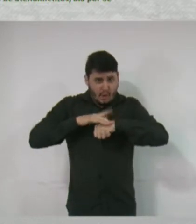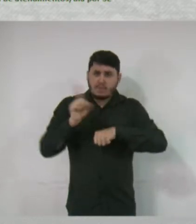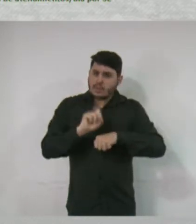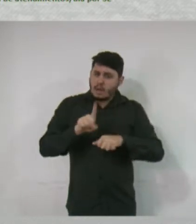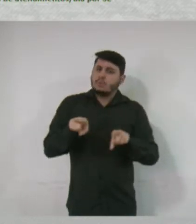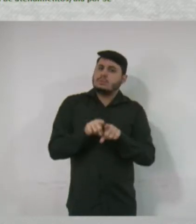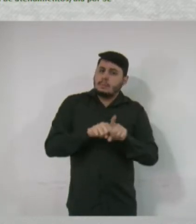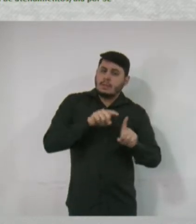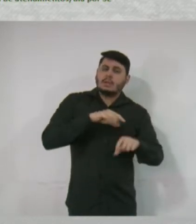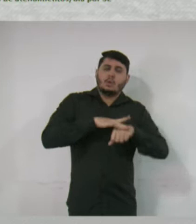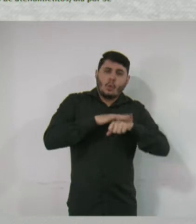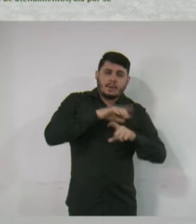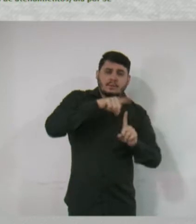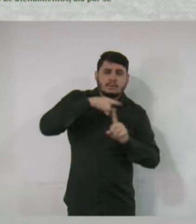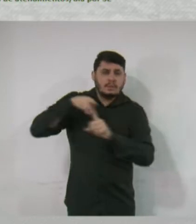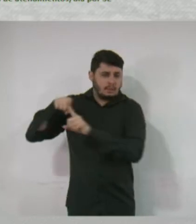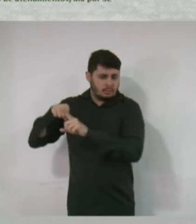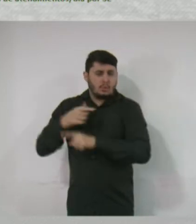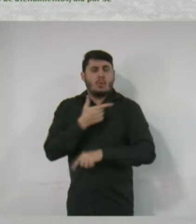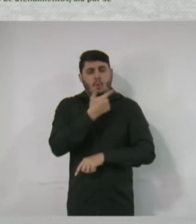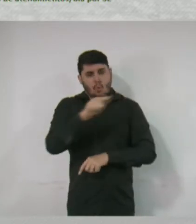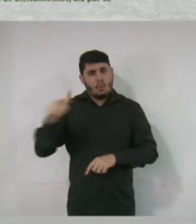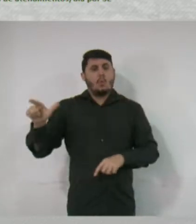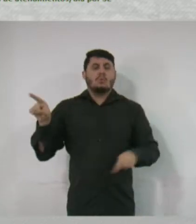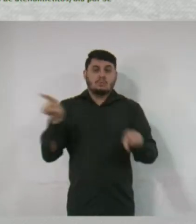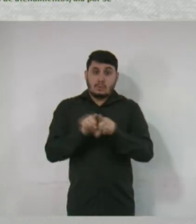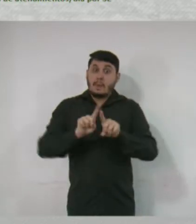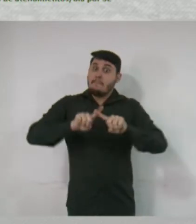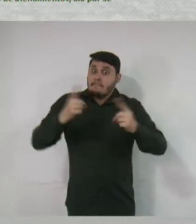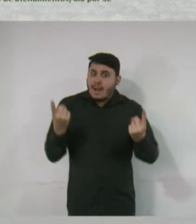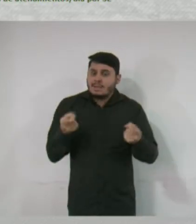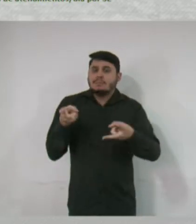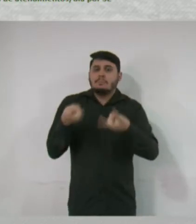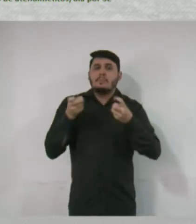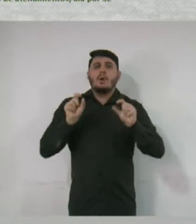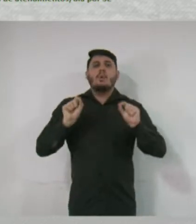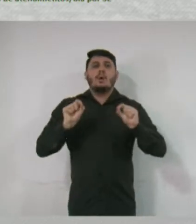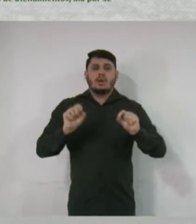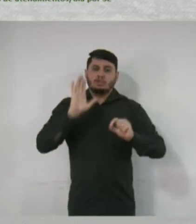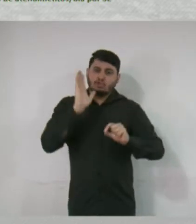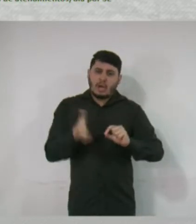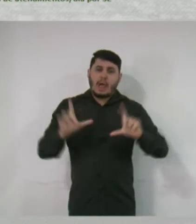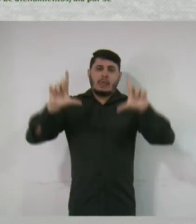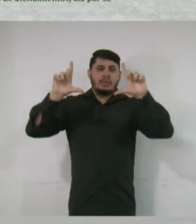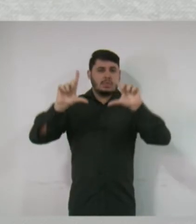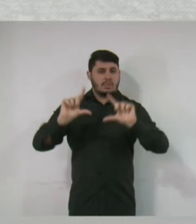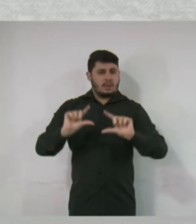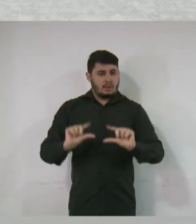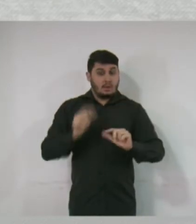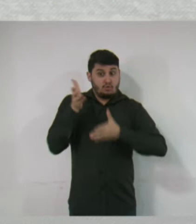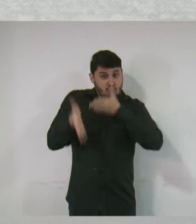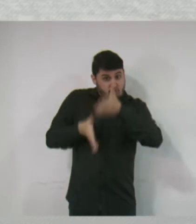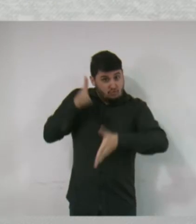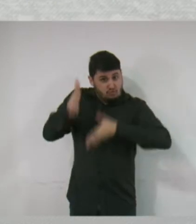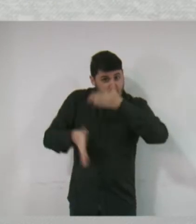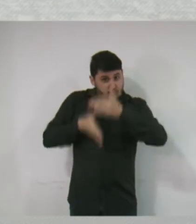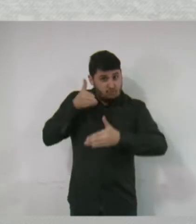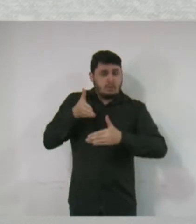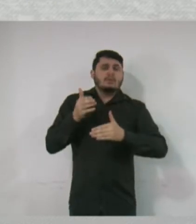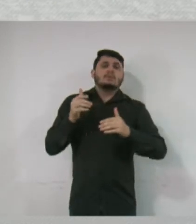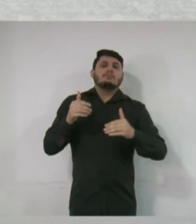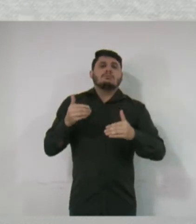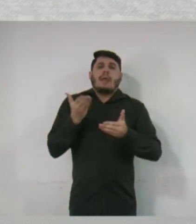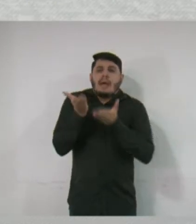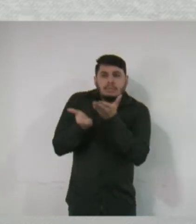3 semanas, ou quase 4 semanas também, que se estabilizou o número de atendimentos diários, com redução de números graves